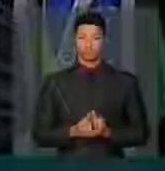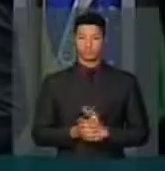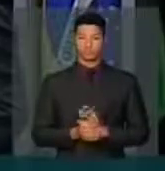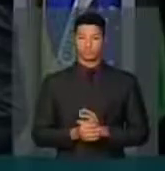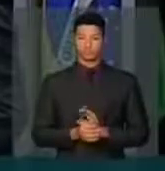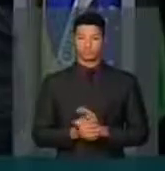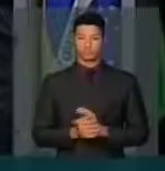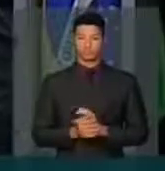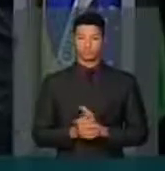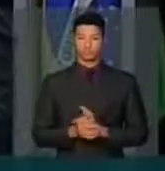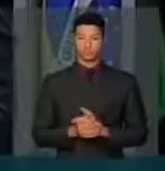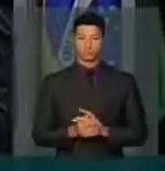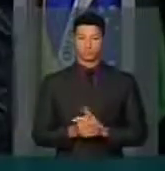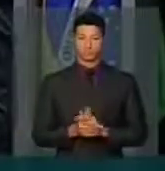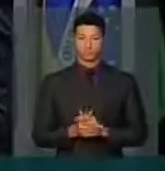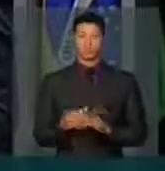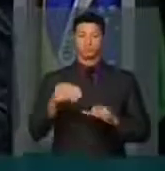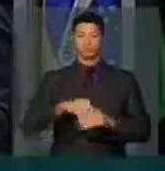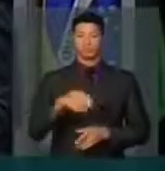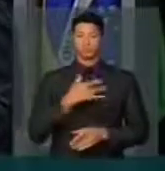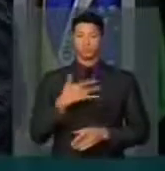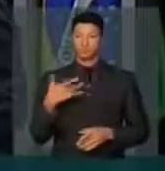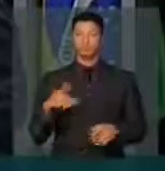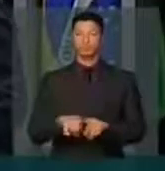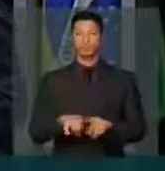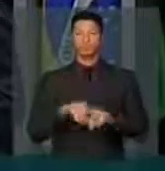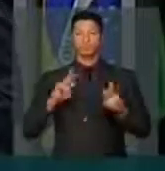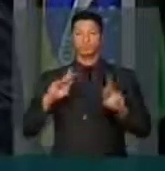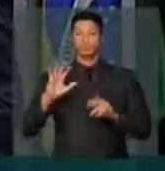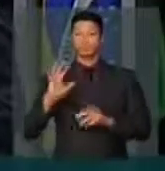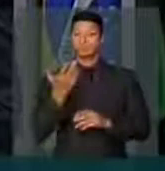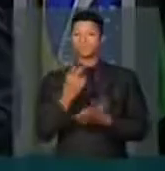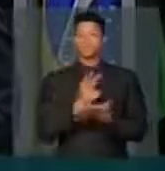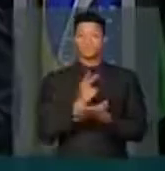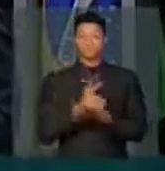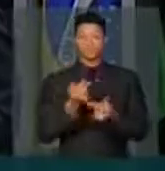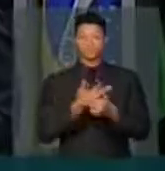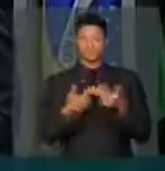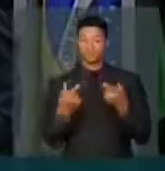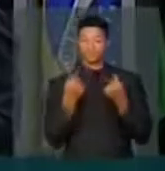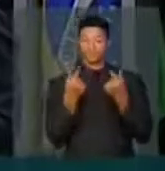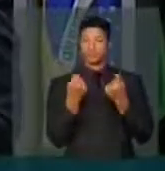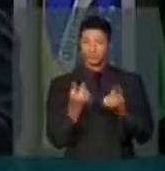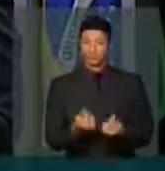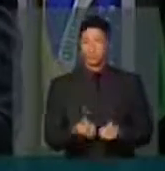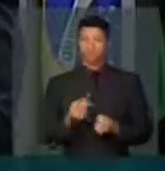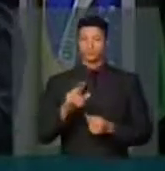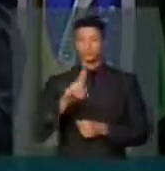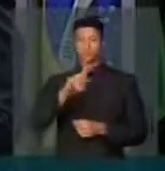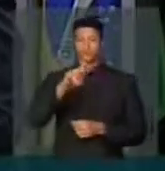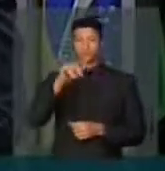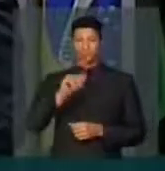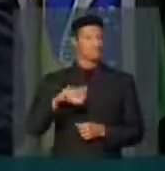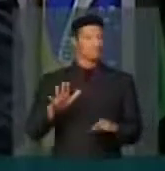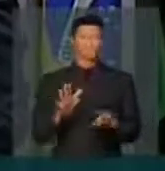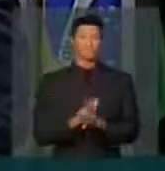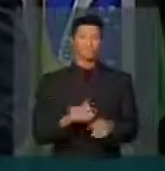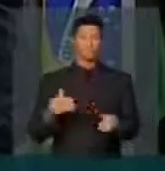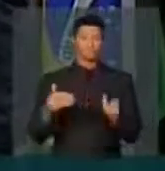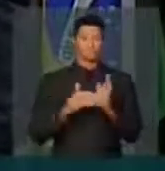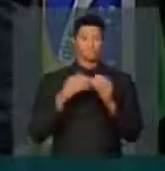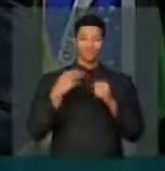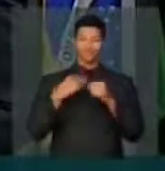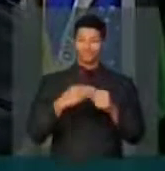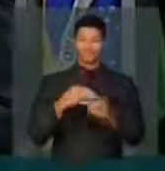E na área da saúde também acontece a mesma coisa, caro presidente. Muitas verbas de UPAs, de UBS, não estão chegando aos